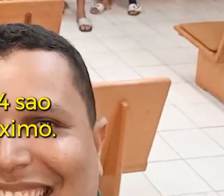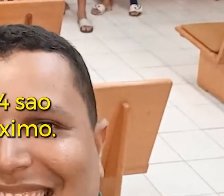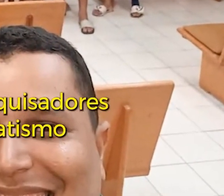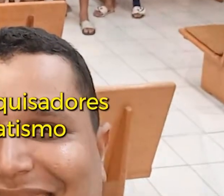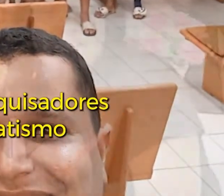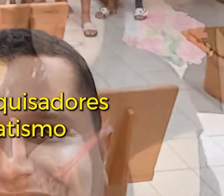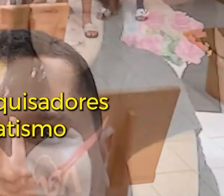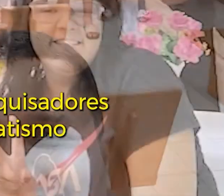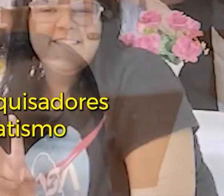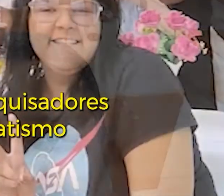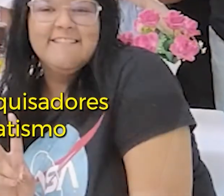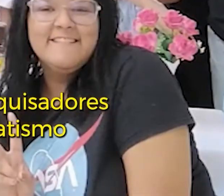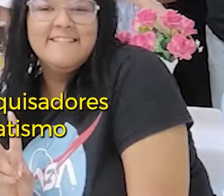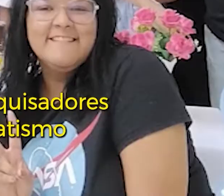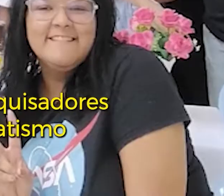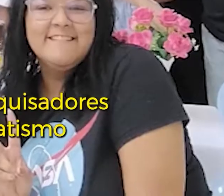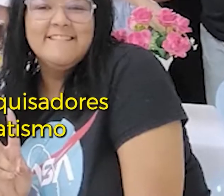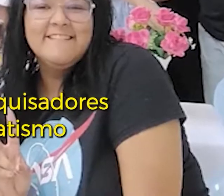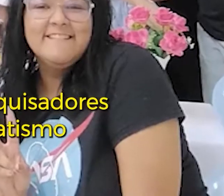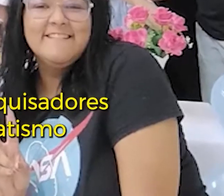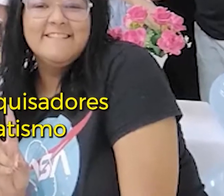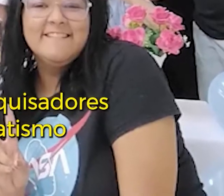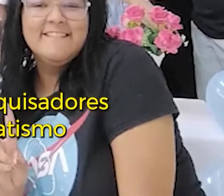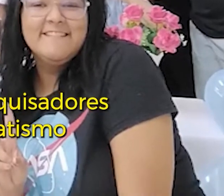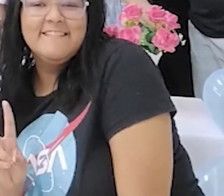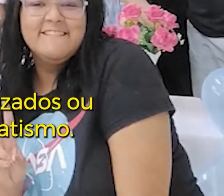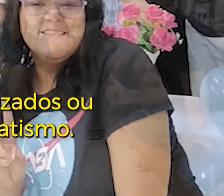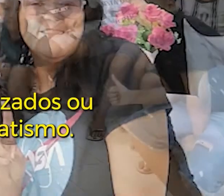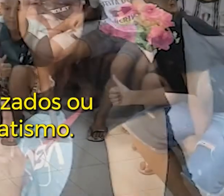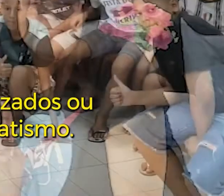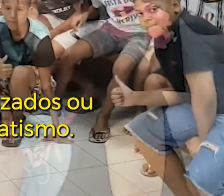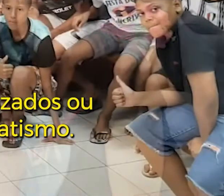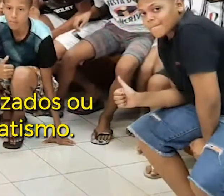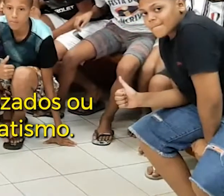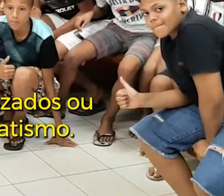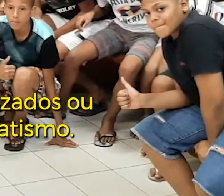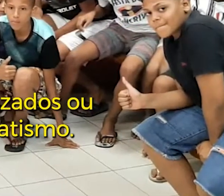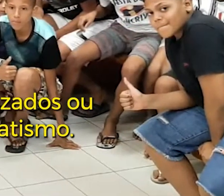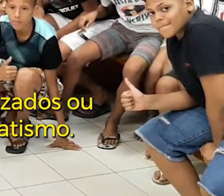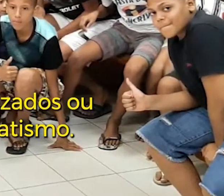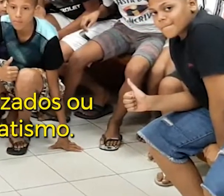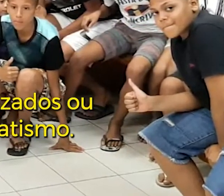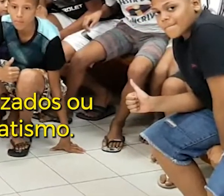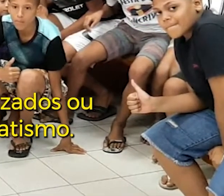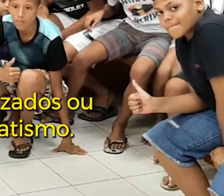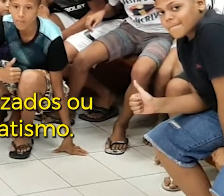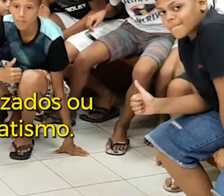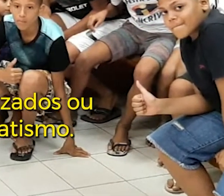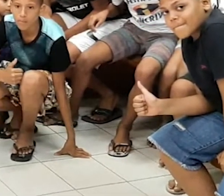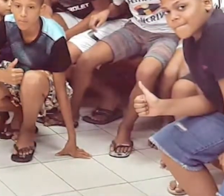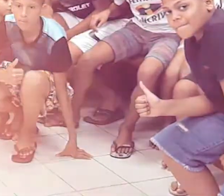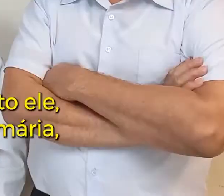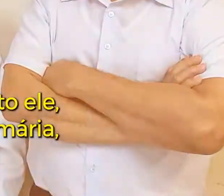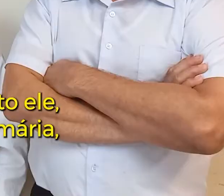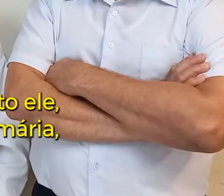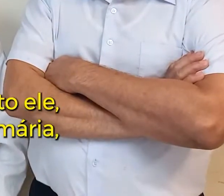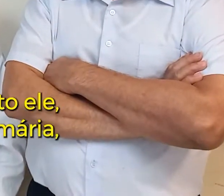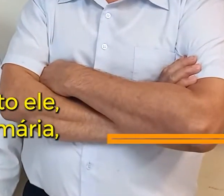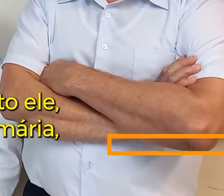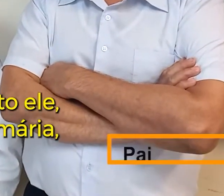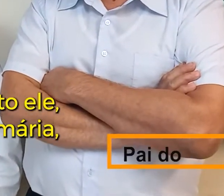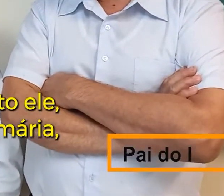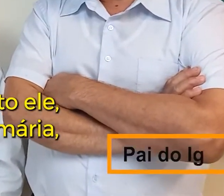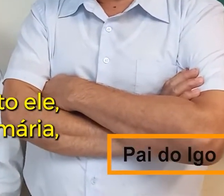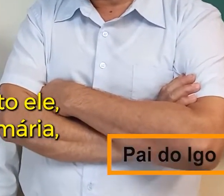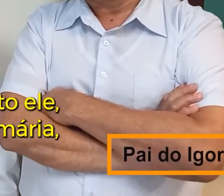máximo. Todos os restos são pesquisadores com potencial de batismo e que já estão sendo batizados e estão com datas de batismo. Em algum